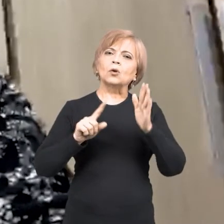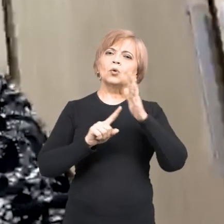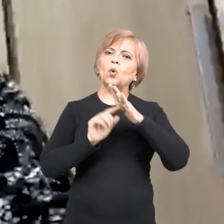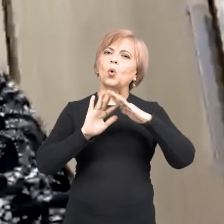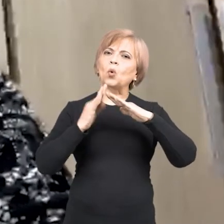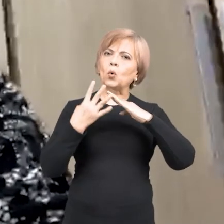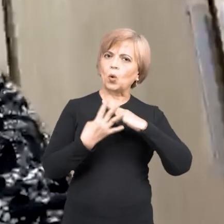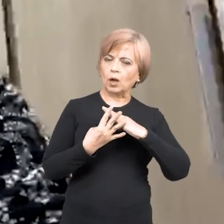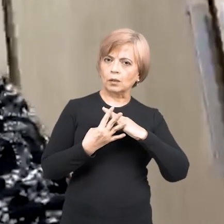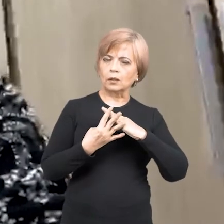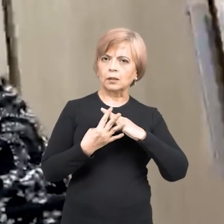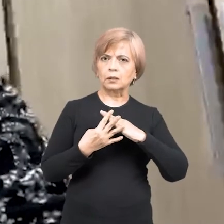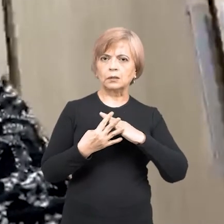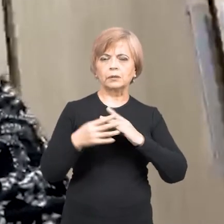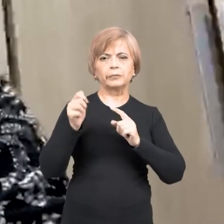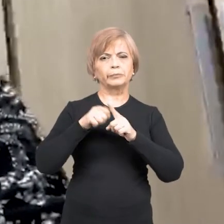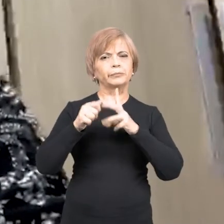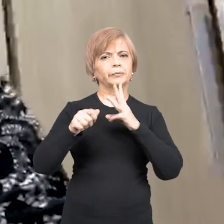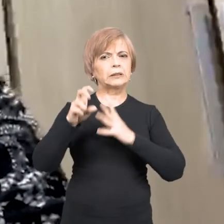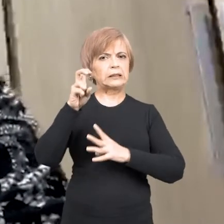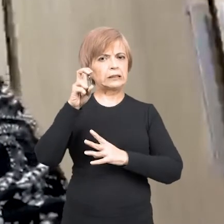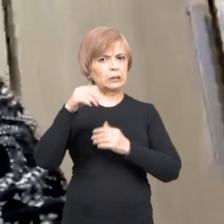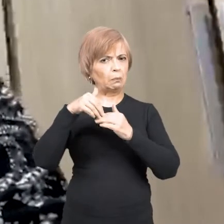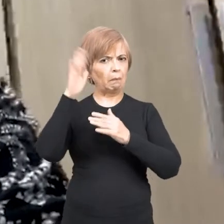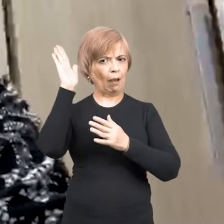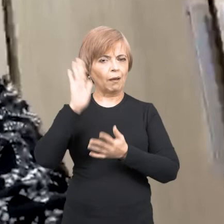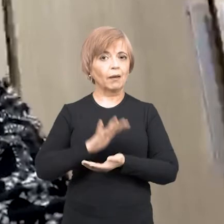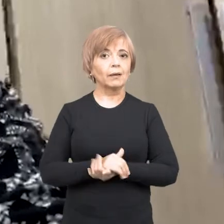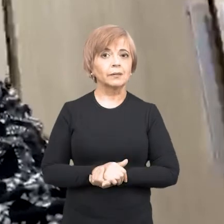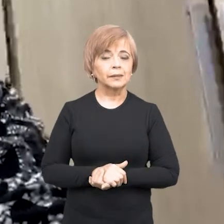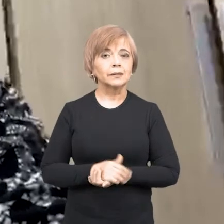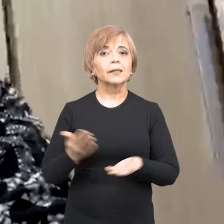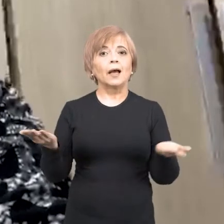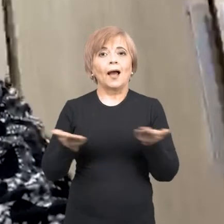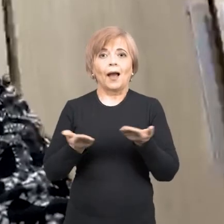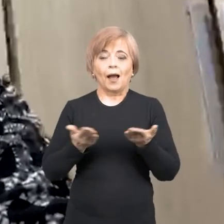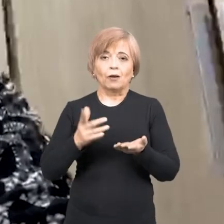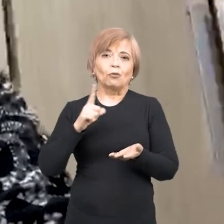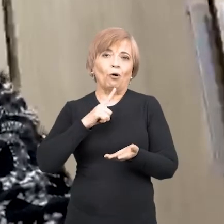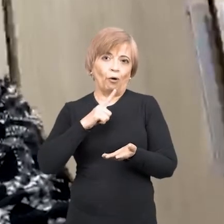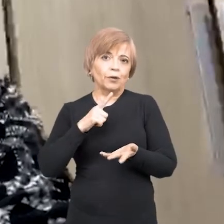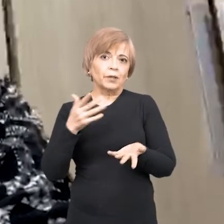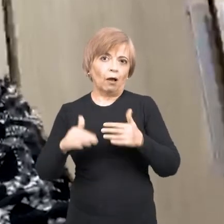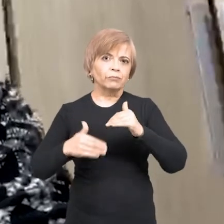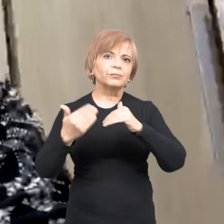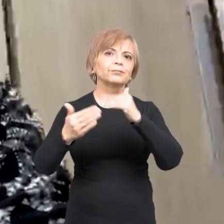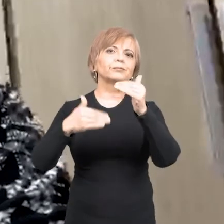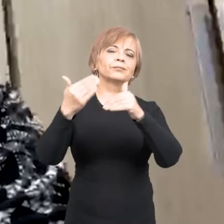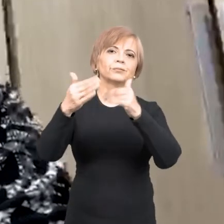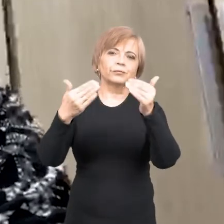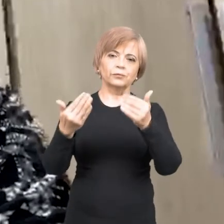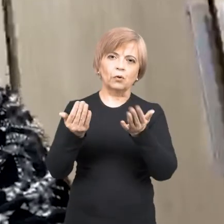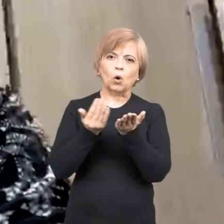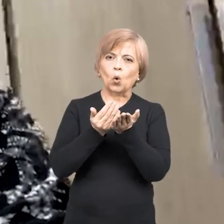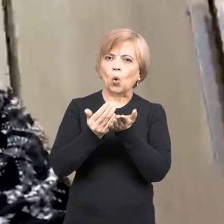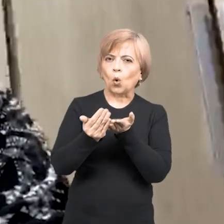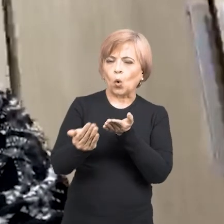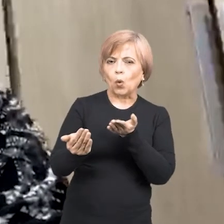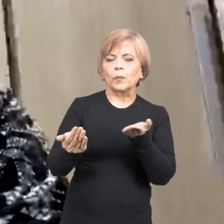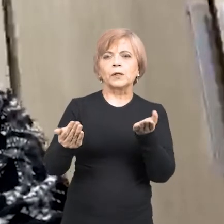quarentena, e aí a gente já vai para mais de 5 meses, né? Agora a gente está evoluindo